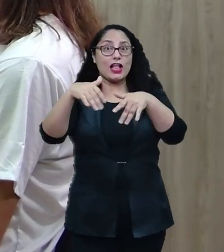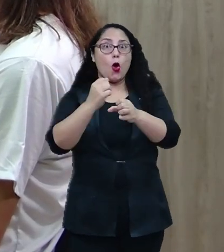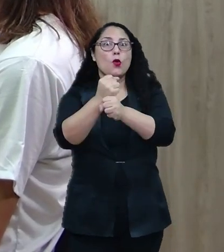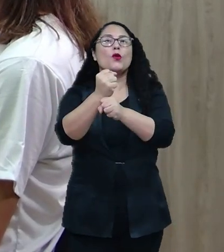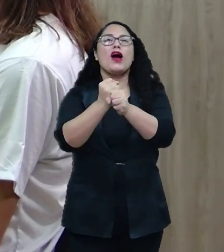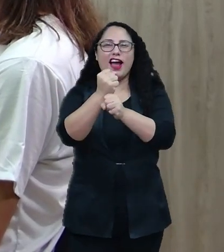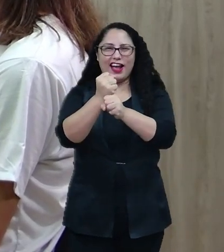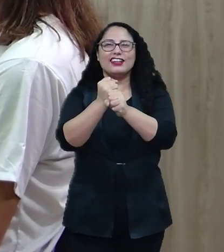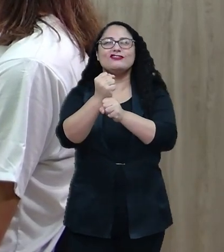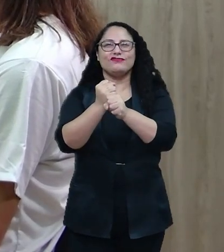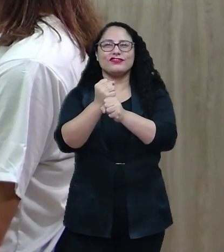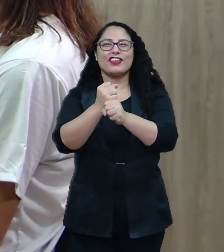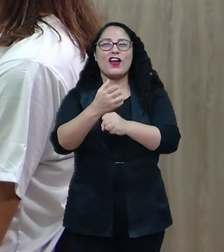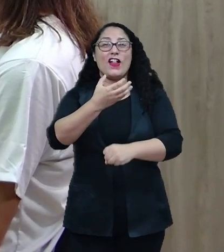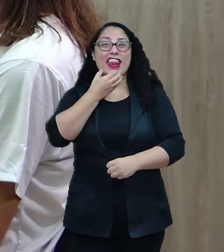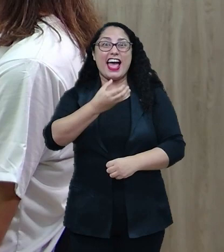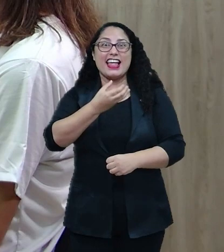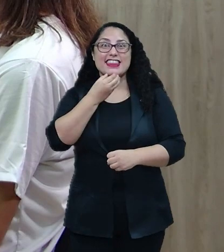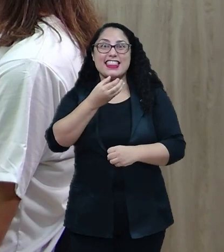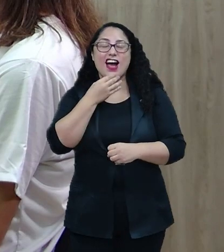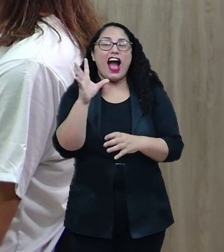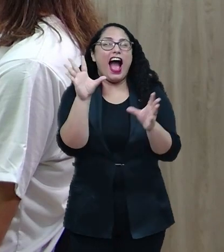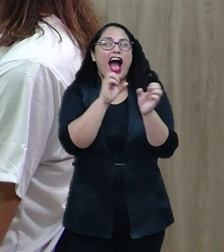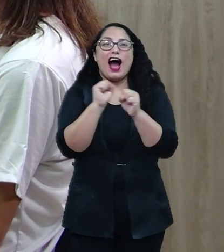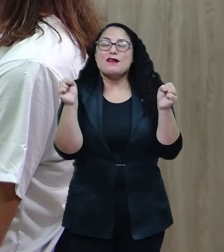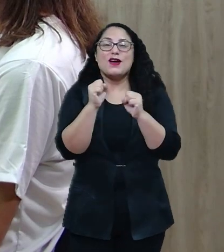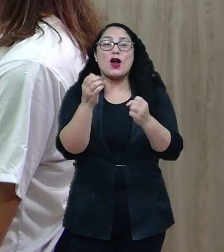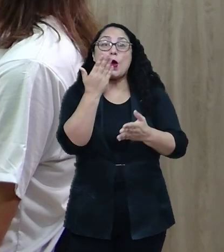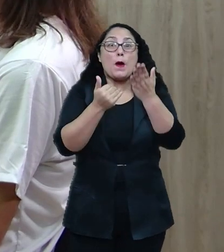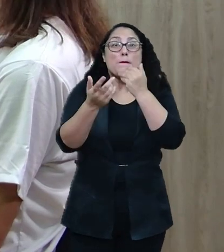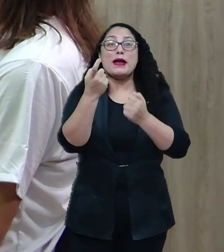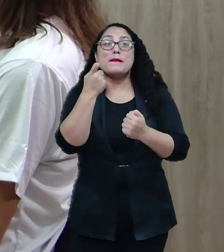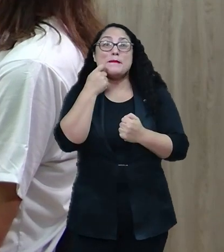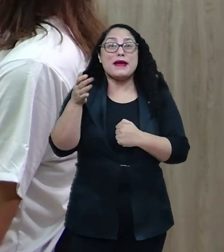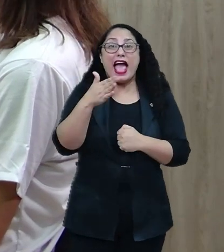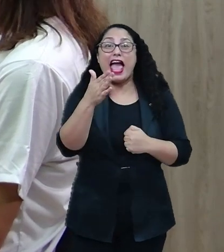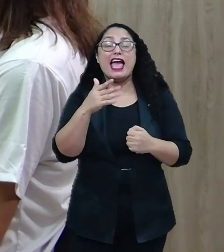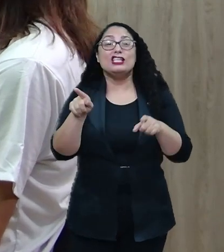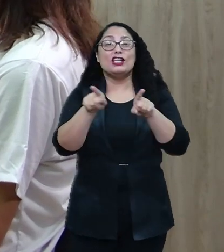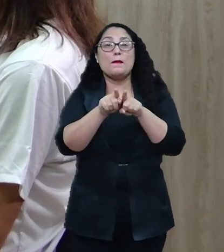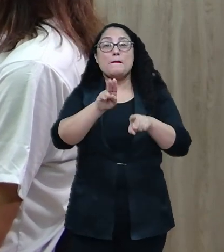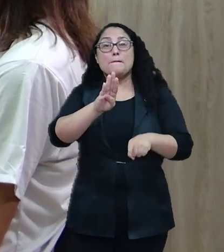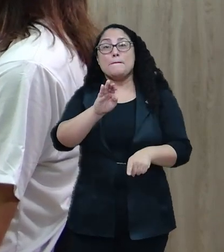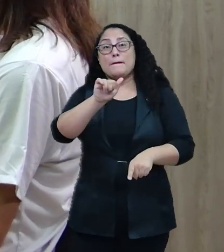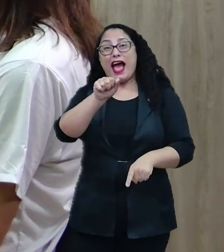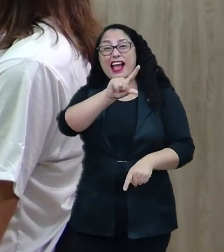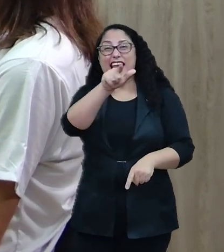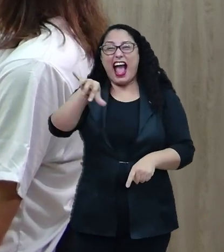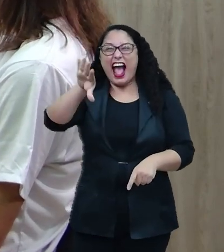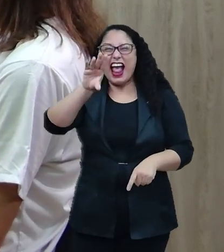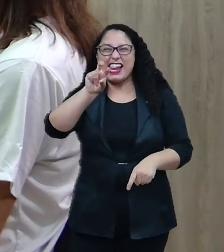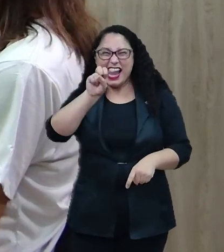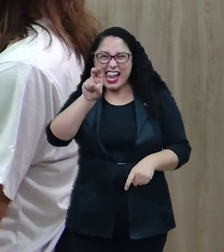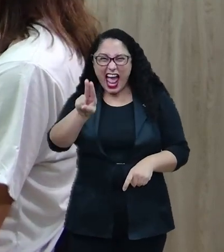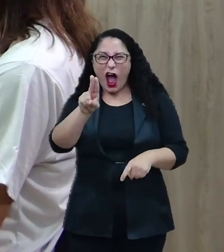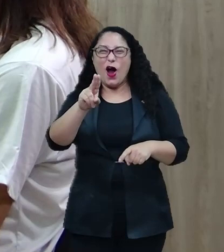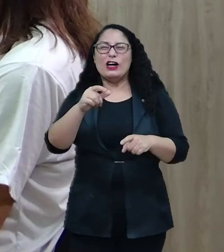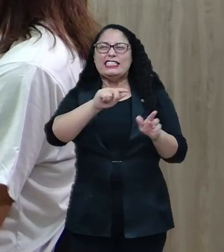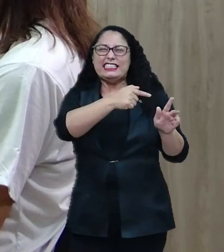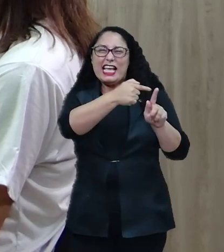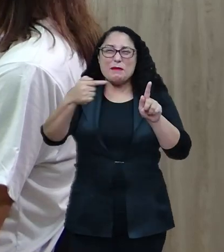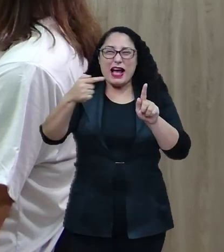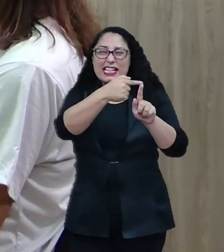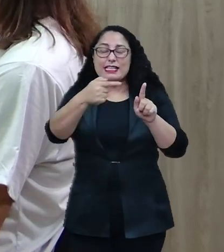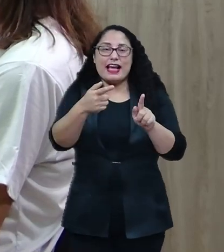ano. O Natal a gente amou. Comemos peixe pra caramba. Bacalhau toda semana. Deus, imagino. Que inveja.